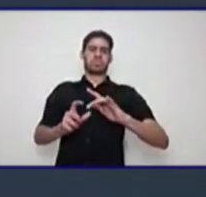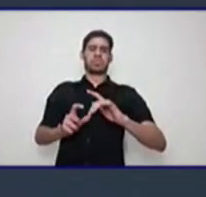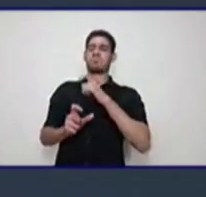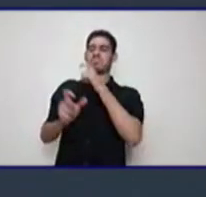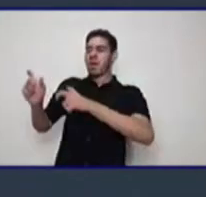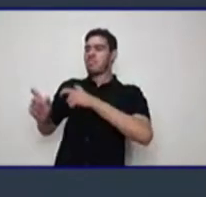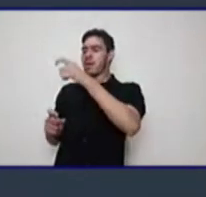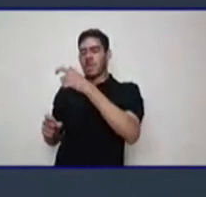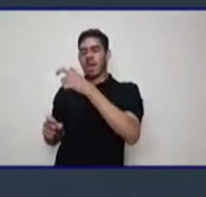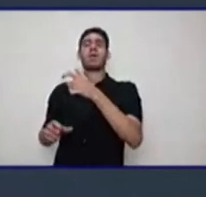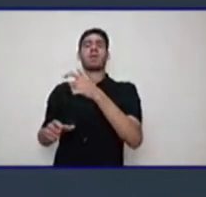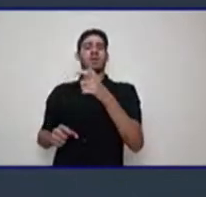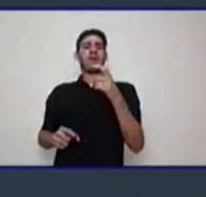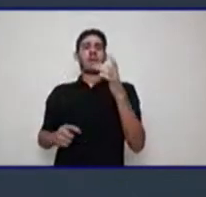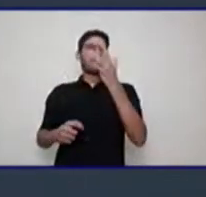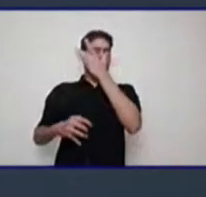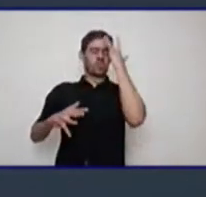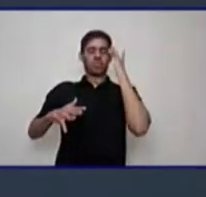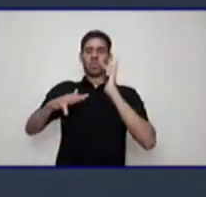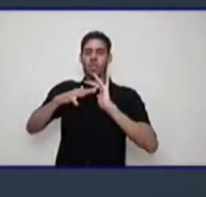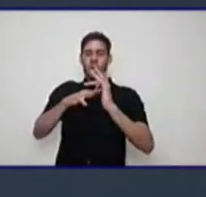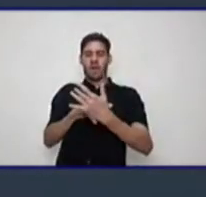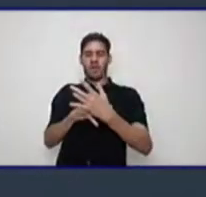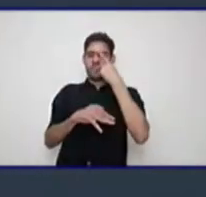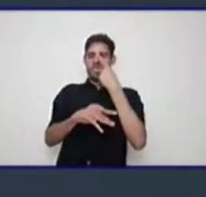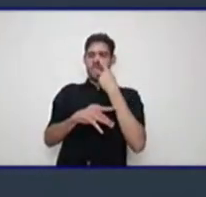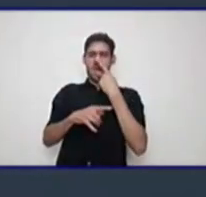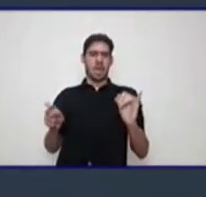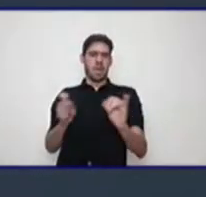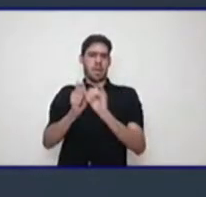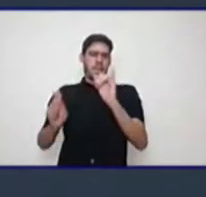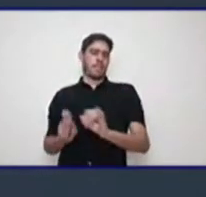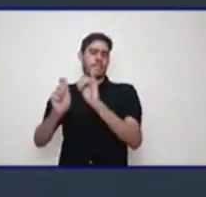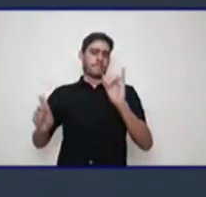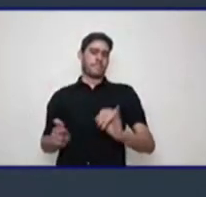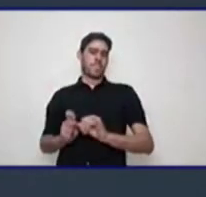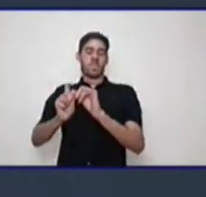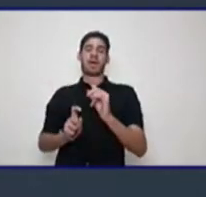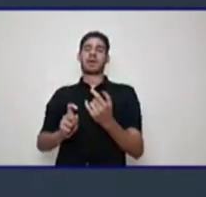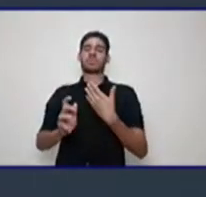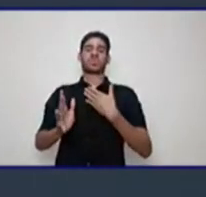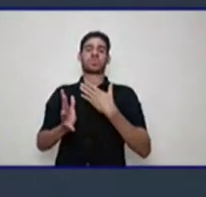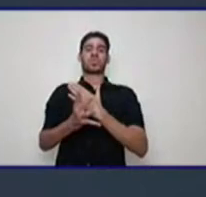que alguém na rede social disser uma barbaridade sobre algum